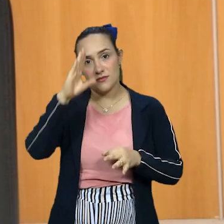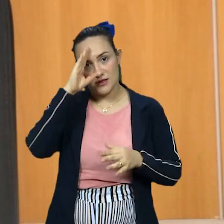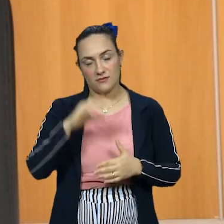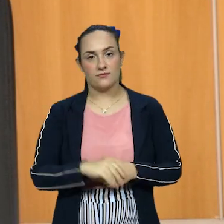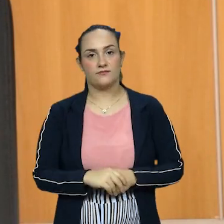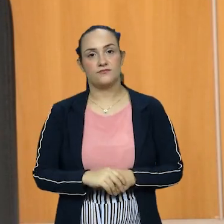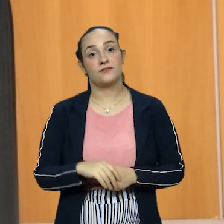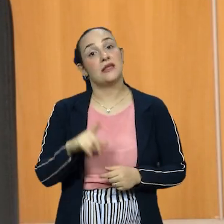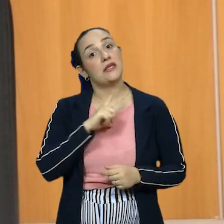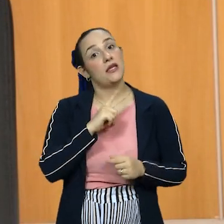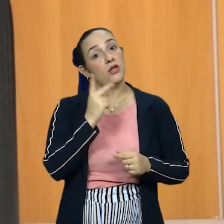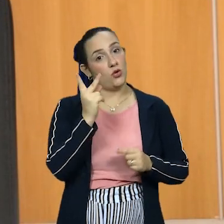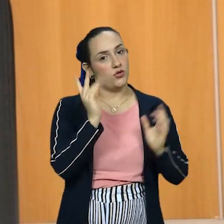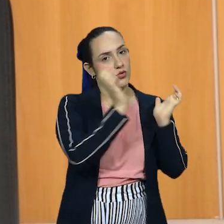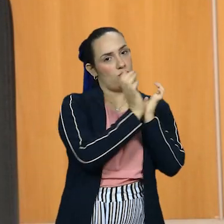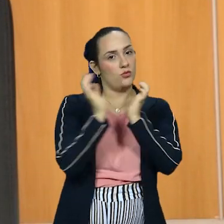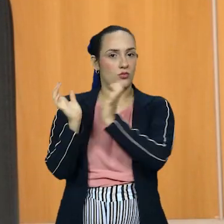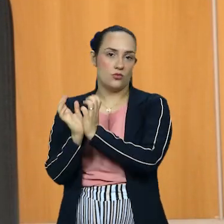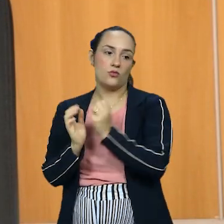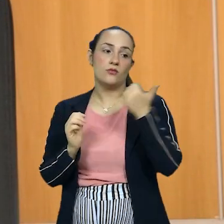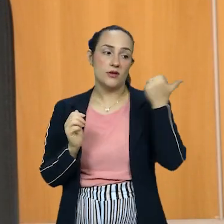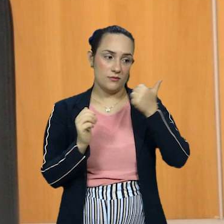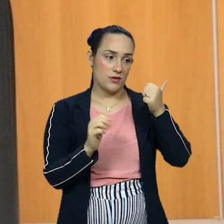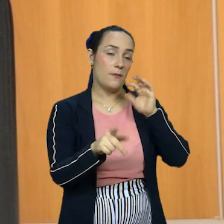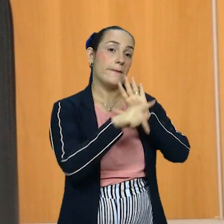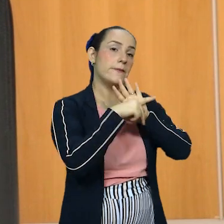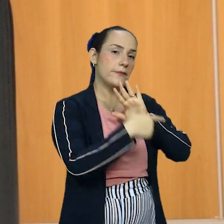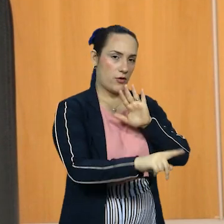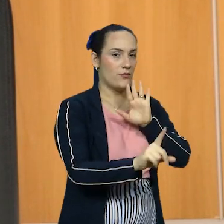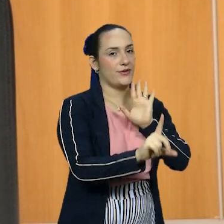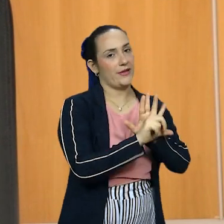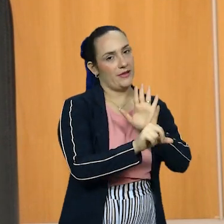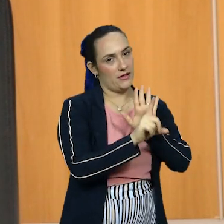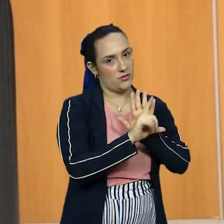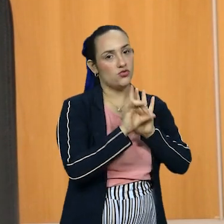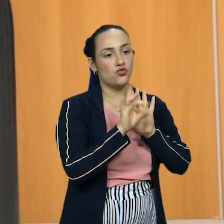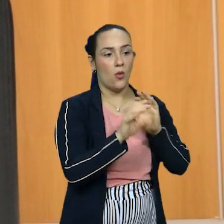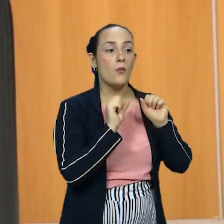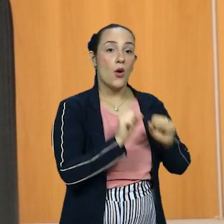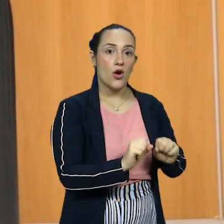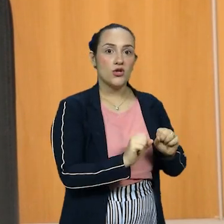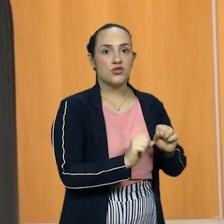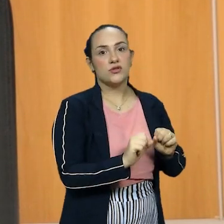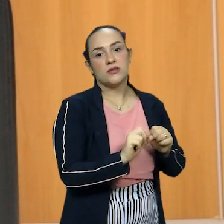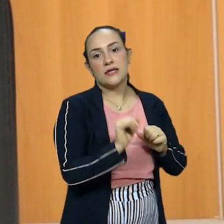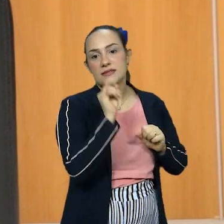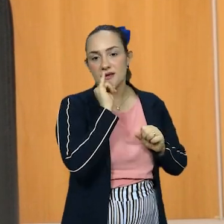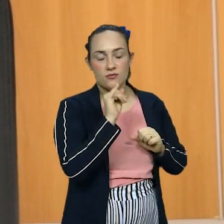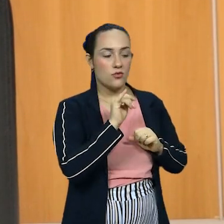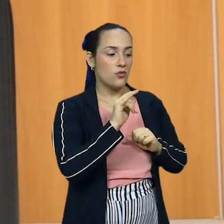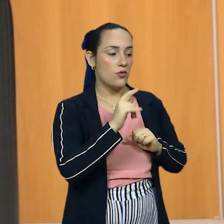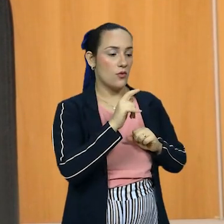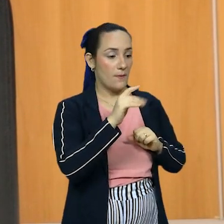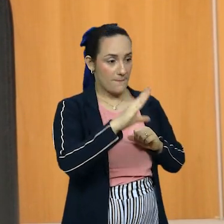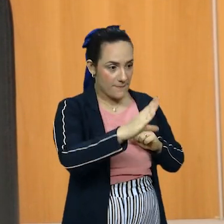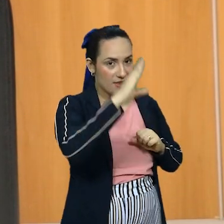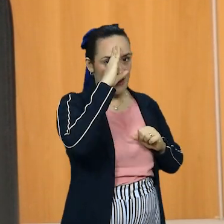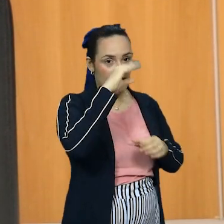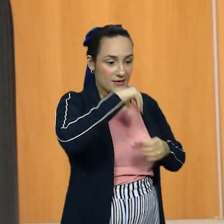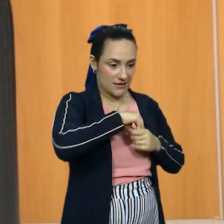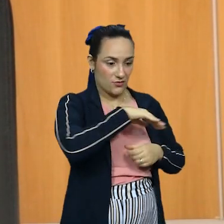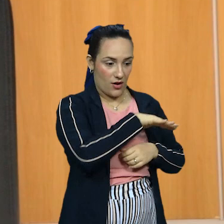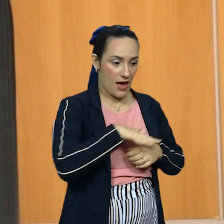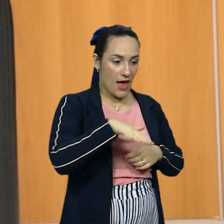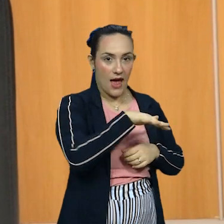crimes militares, eles se dividem em duas categorias. Os crimes militares próprios, que só podem ser cometidos por